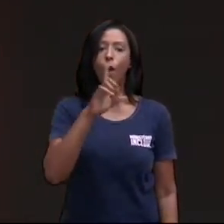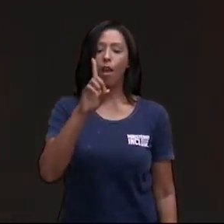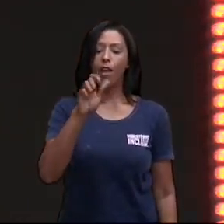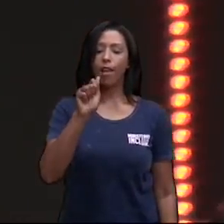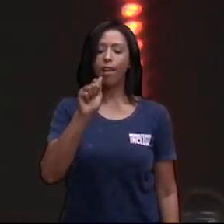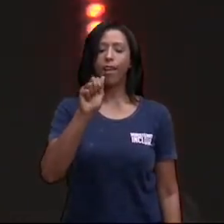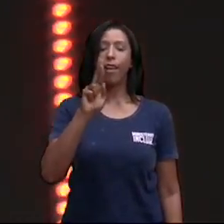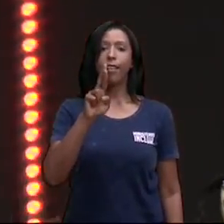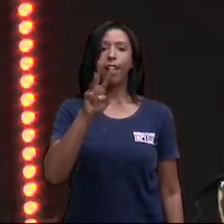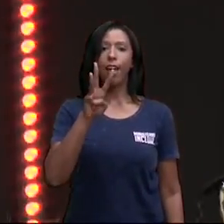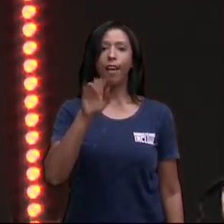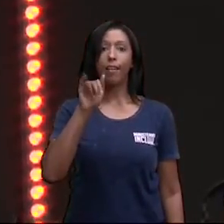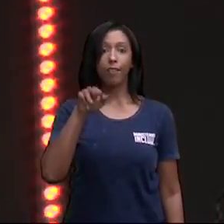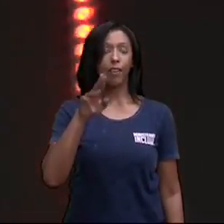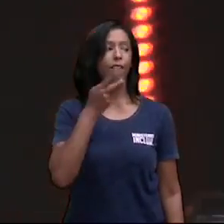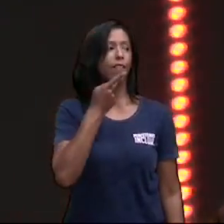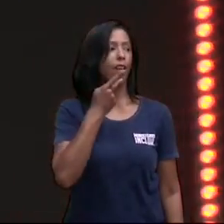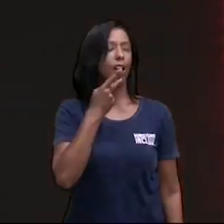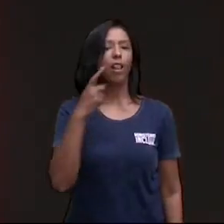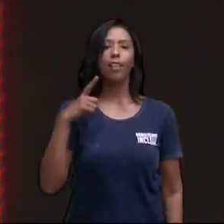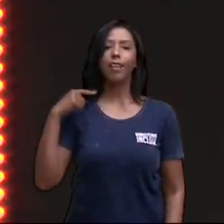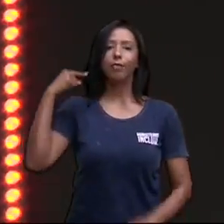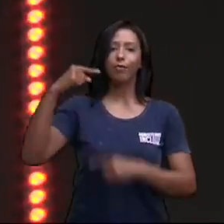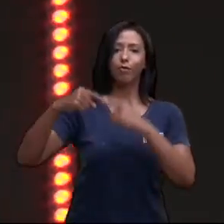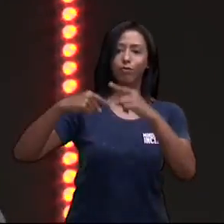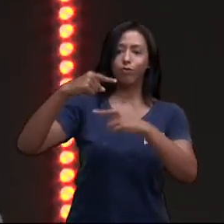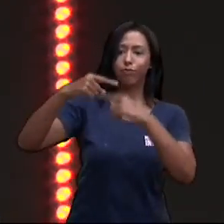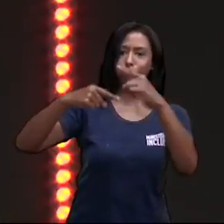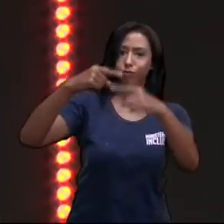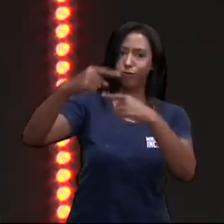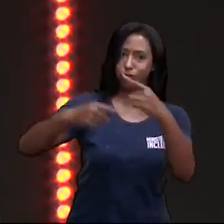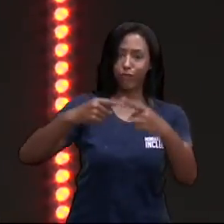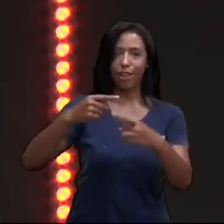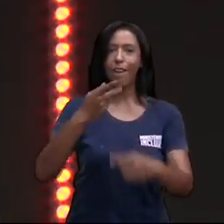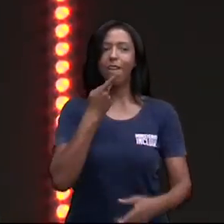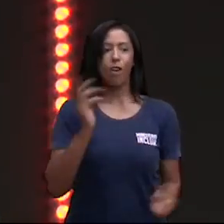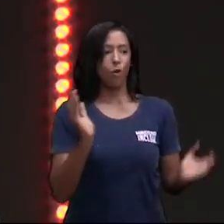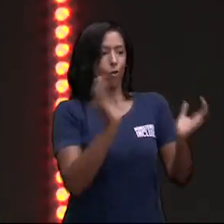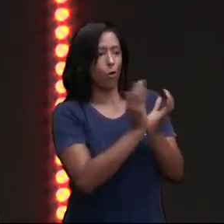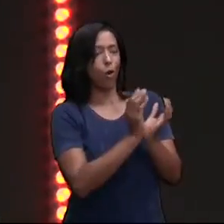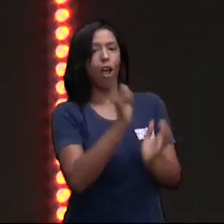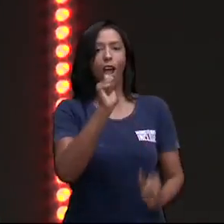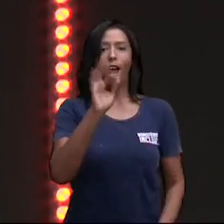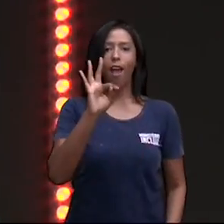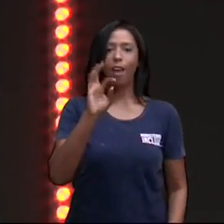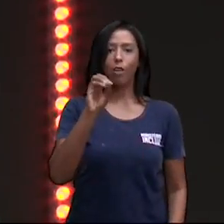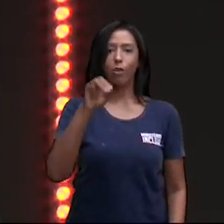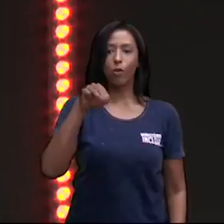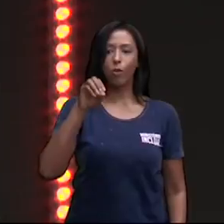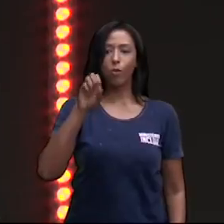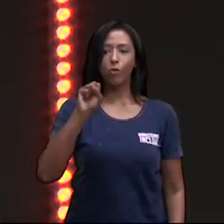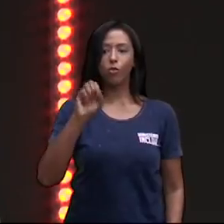vem com a sua teoria lá de evolução das espécies e vai dizer que um grupo de átomos se